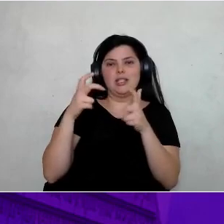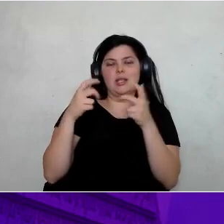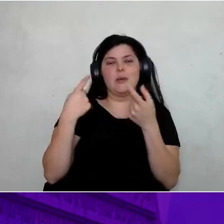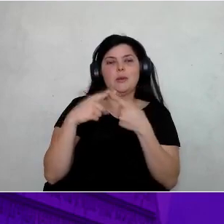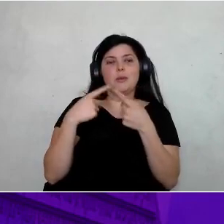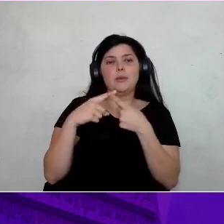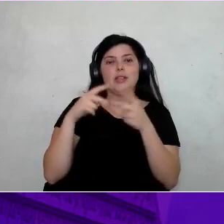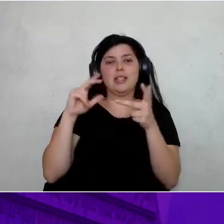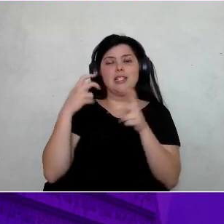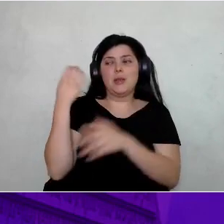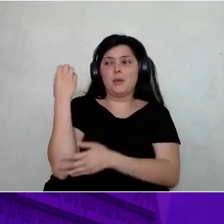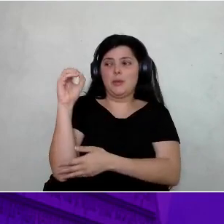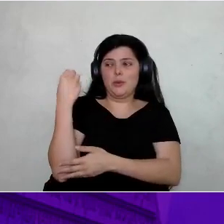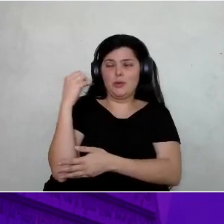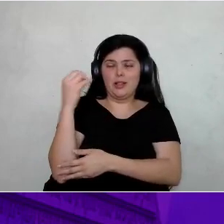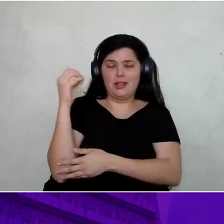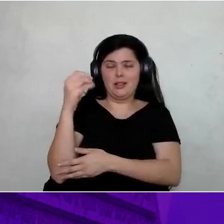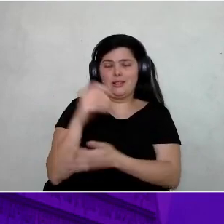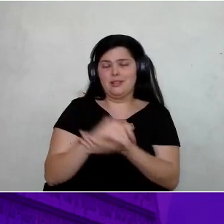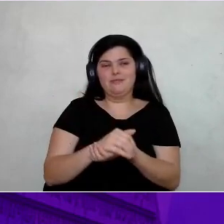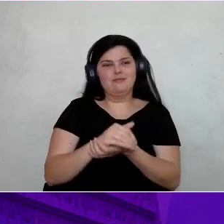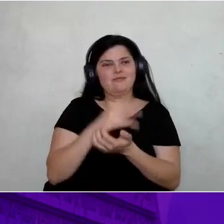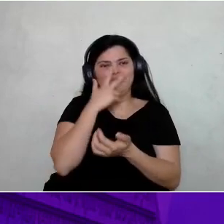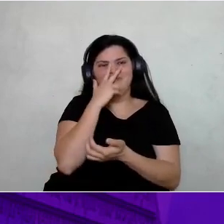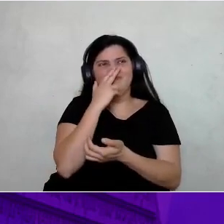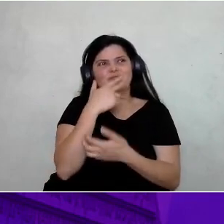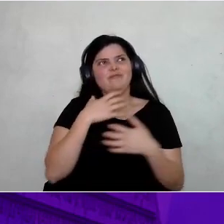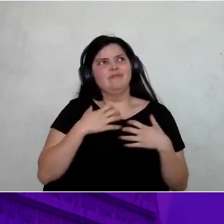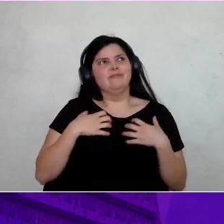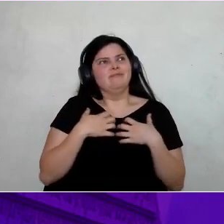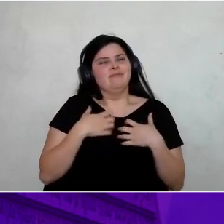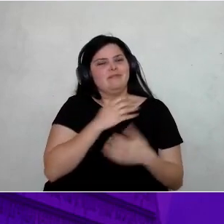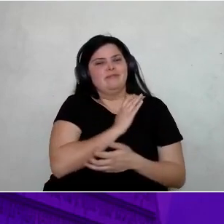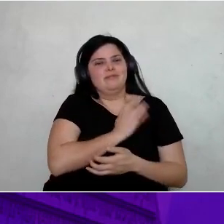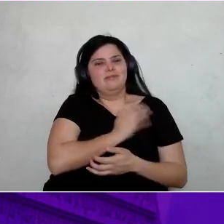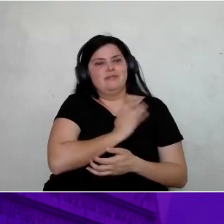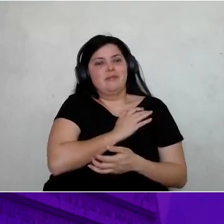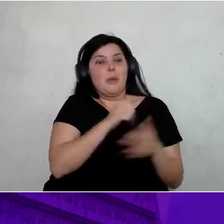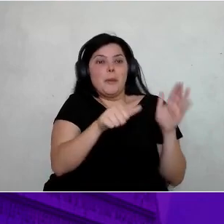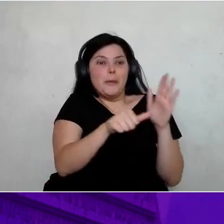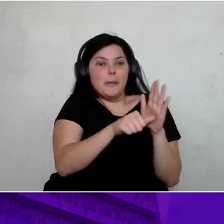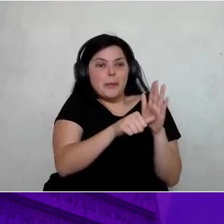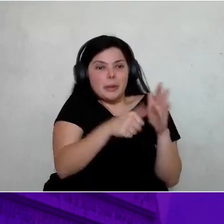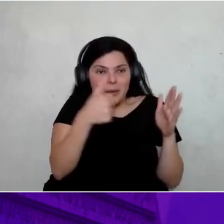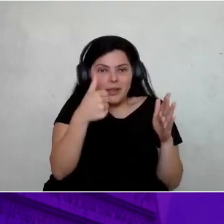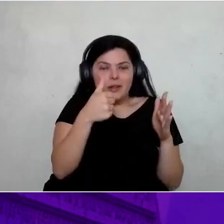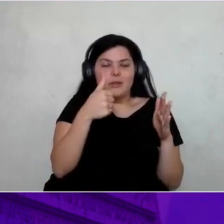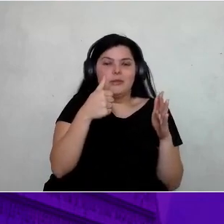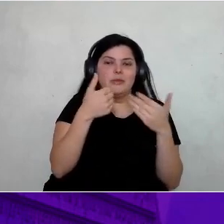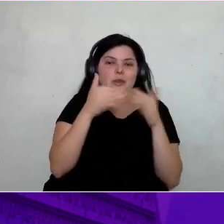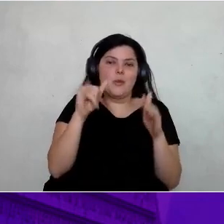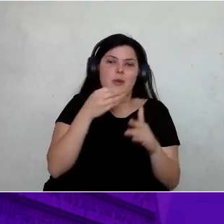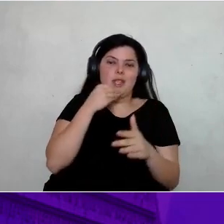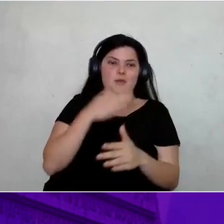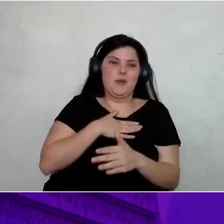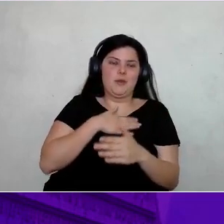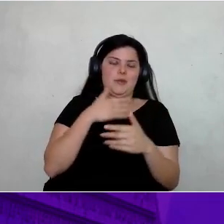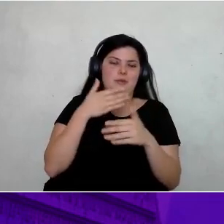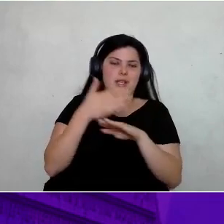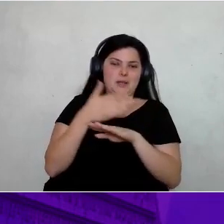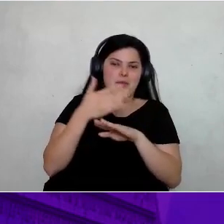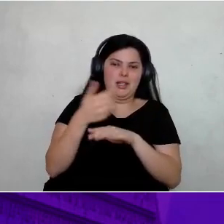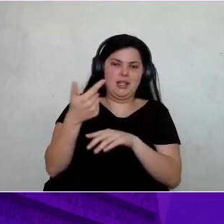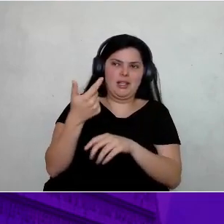Porto Alegre, eu falo que ele deixa um coração quentinho, porque foi o primeiro que abriu as portas para mim, isso lá em